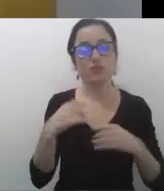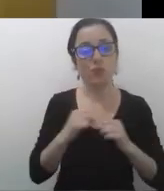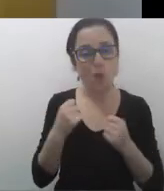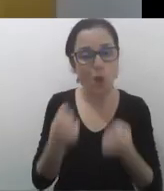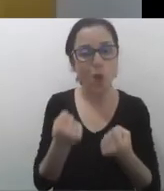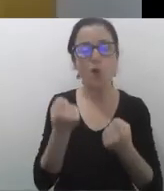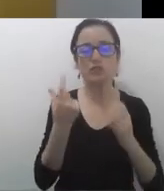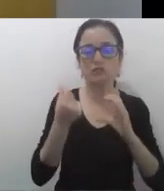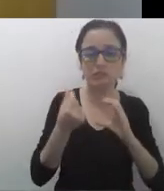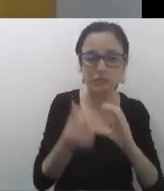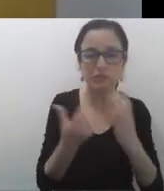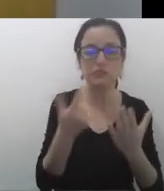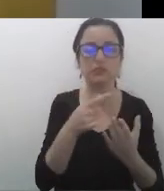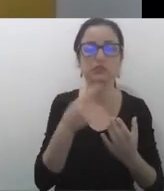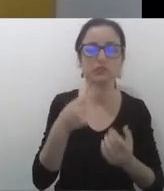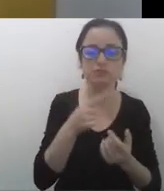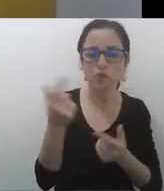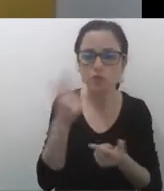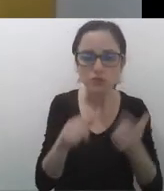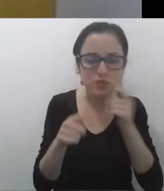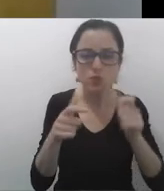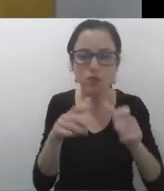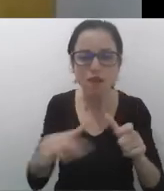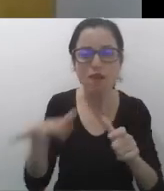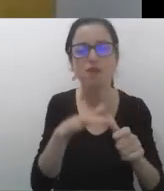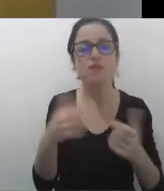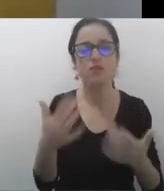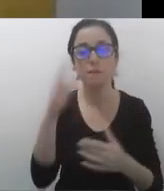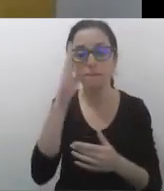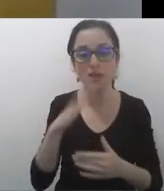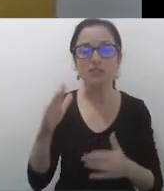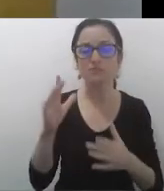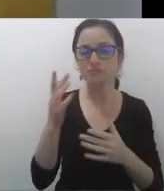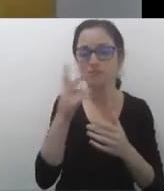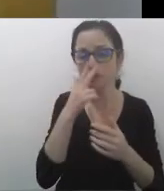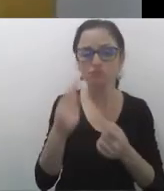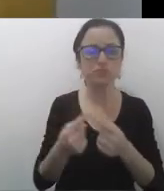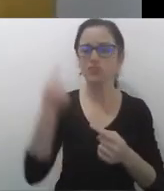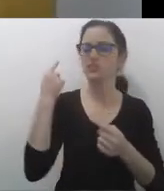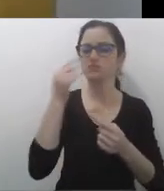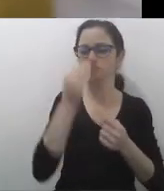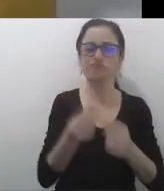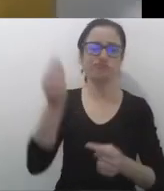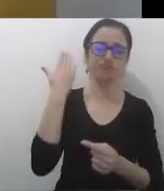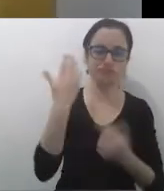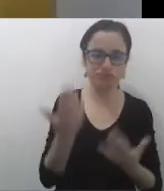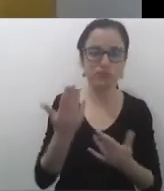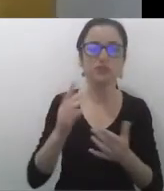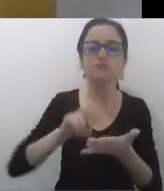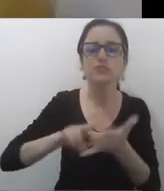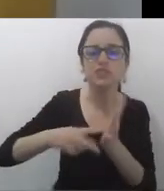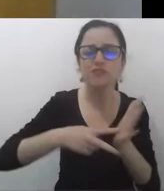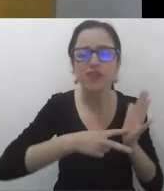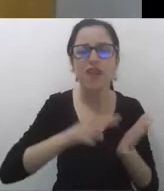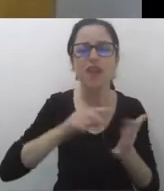fôlego, capital, né? Que elas conseguissem se estabelecer e que o Brasil largasse para trás, aí